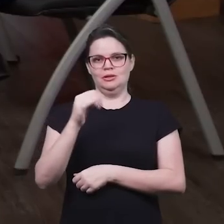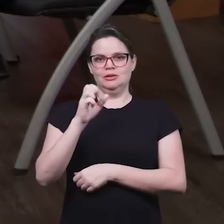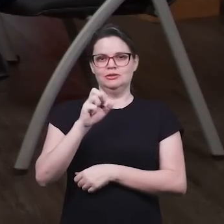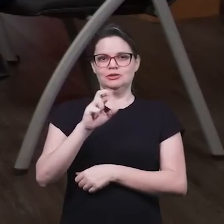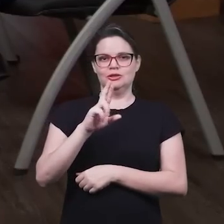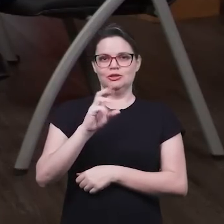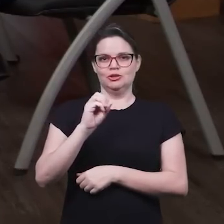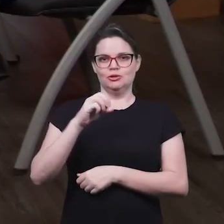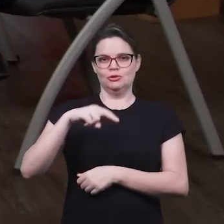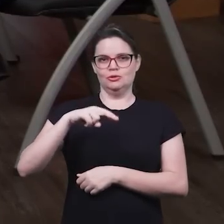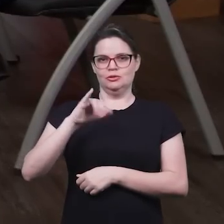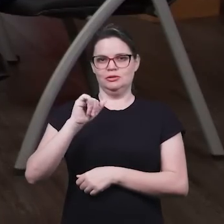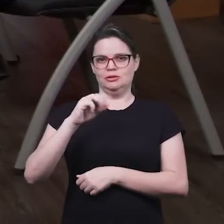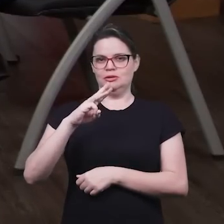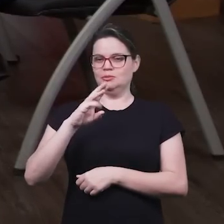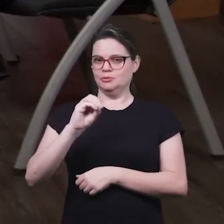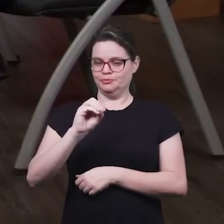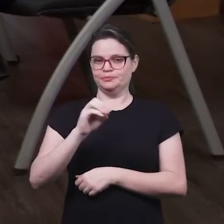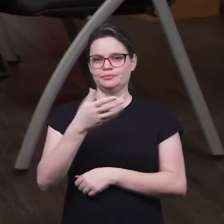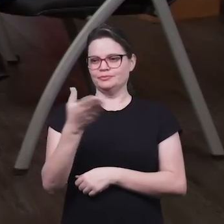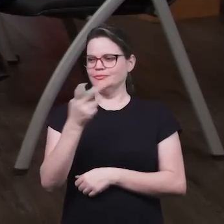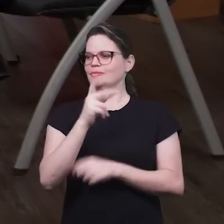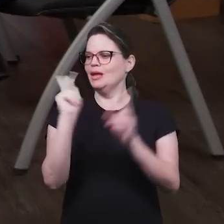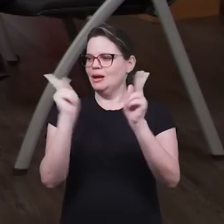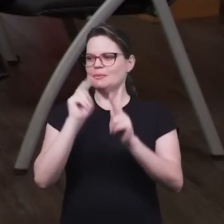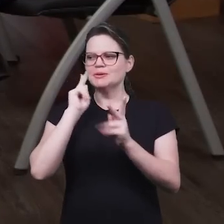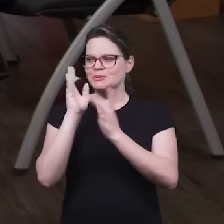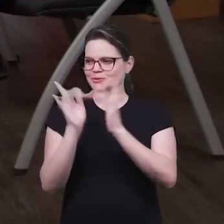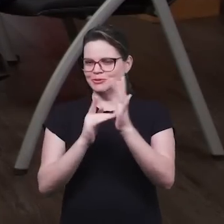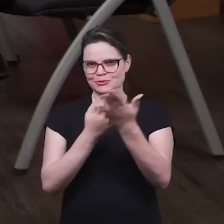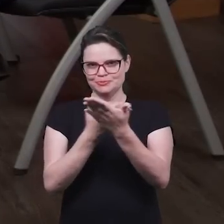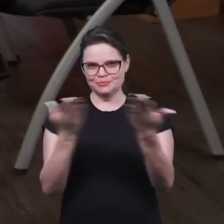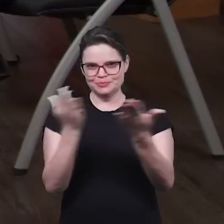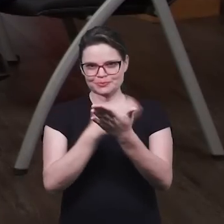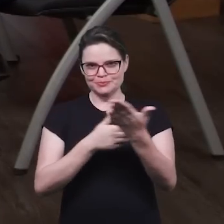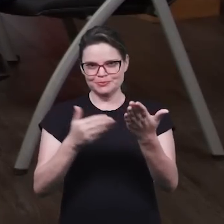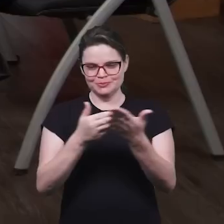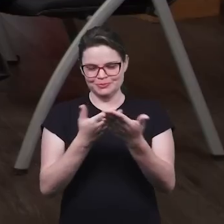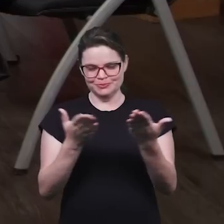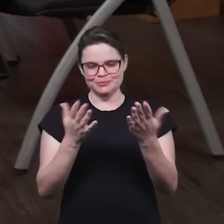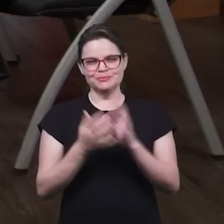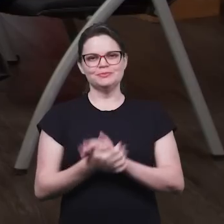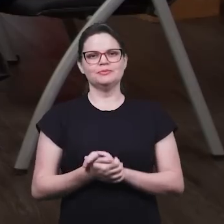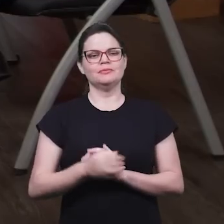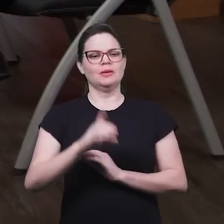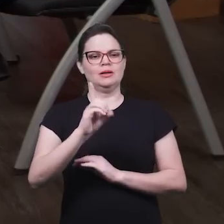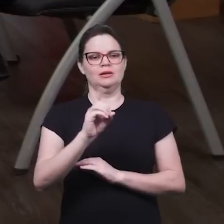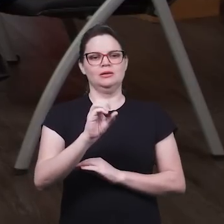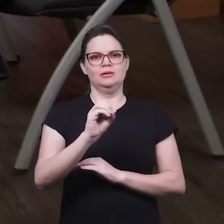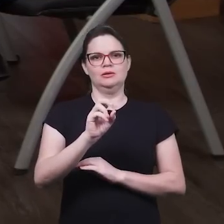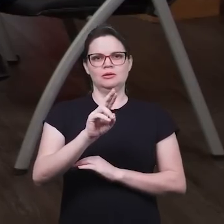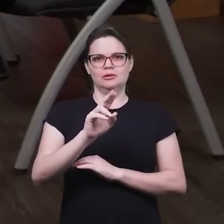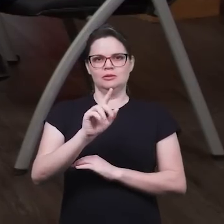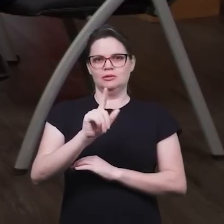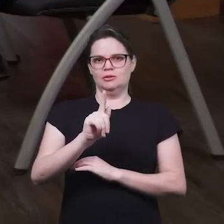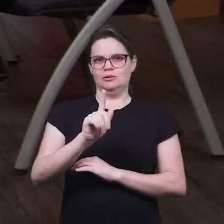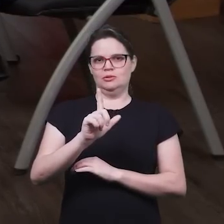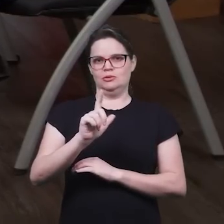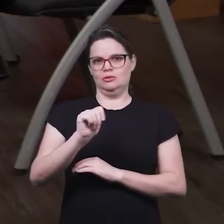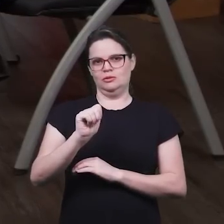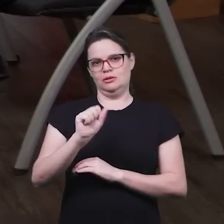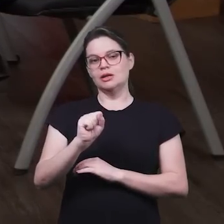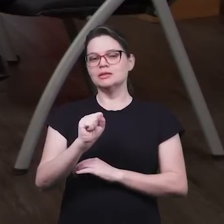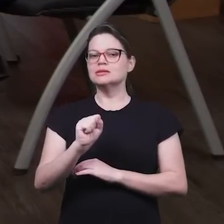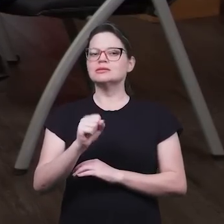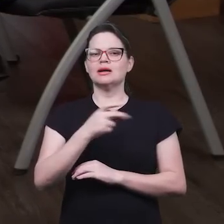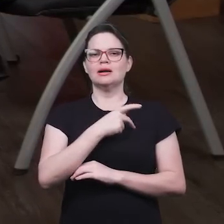Senhor, Jerônimo. Pai do Senhor, Pastor Sérgio, aos demais companheiros, aqueles que nos acompanham. Douglas Spangero. A Pai do